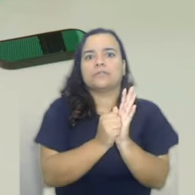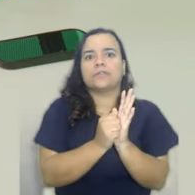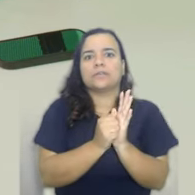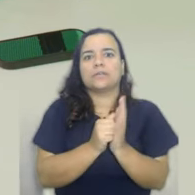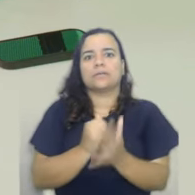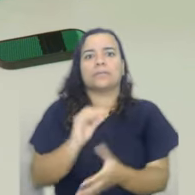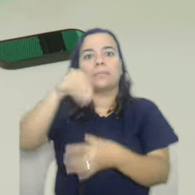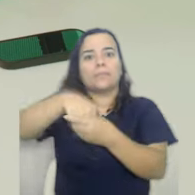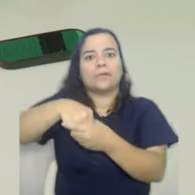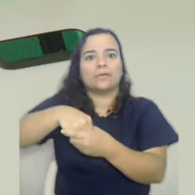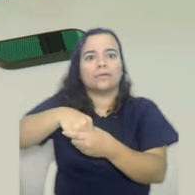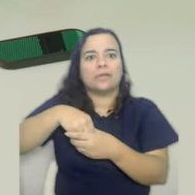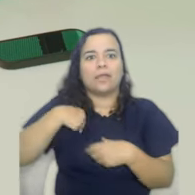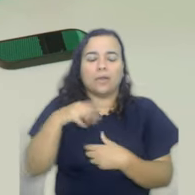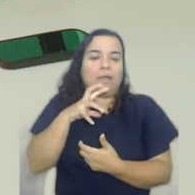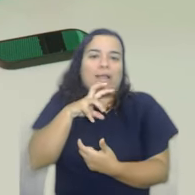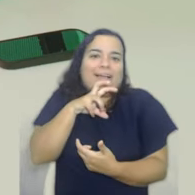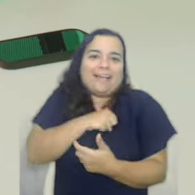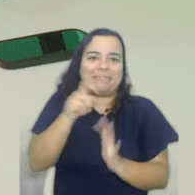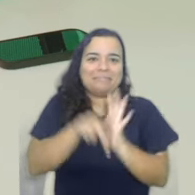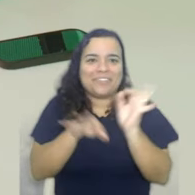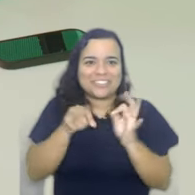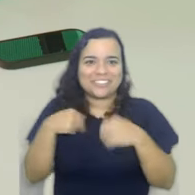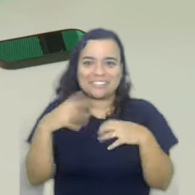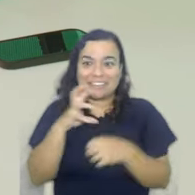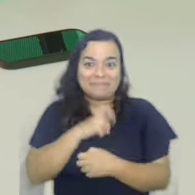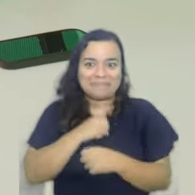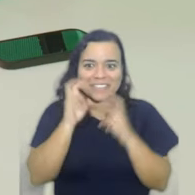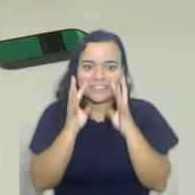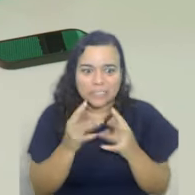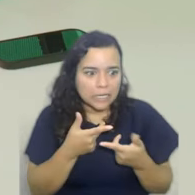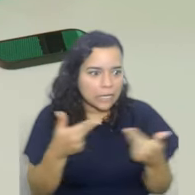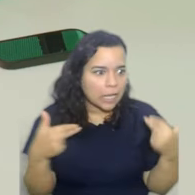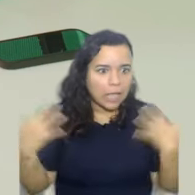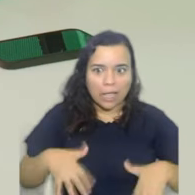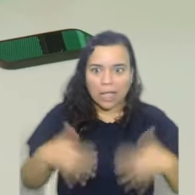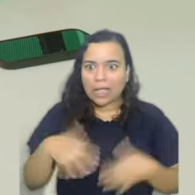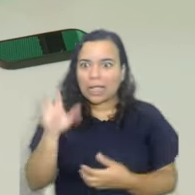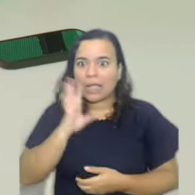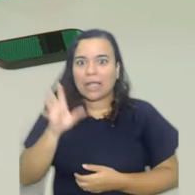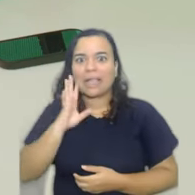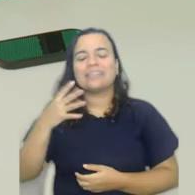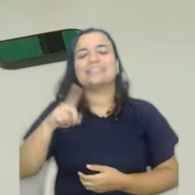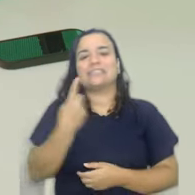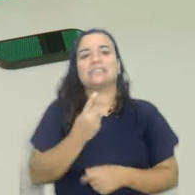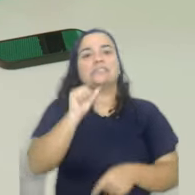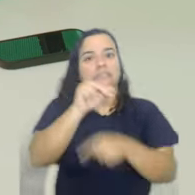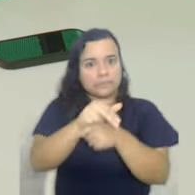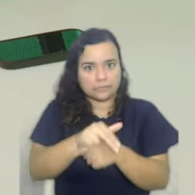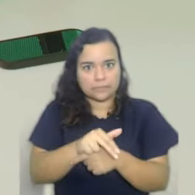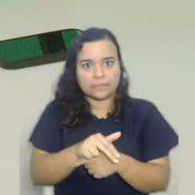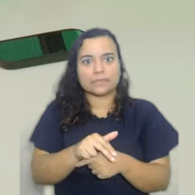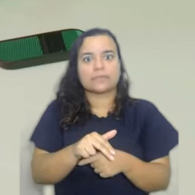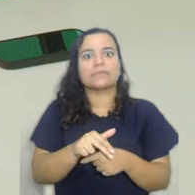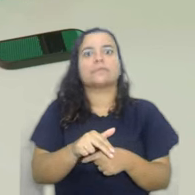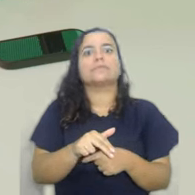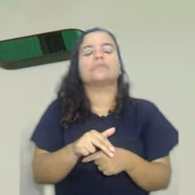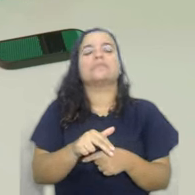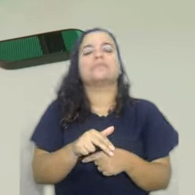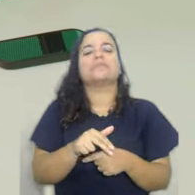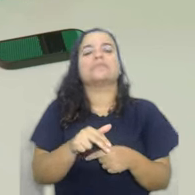lá dentro me apaixonei pelo projeto achei o parque um negócio Fantástico entramos primeiro pro agropaulo vale